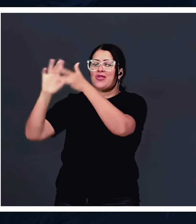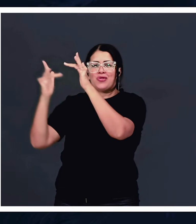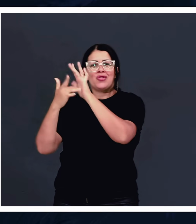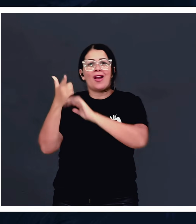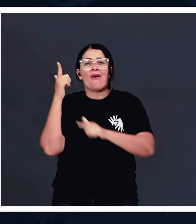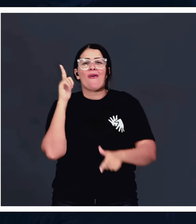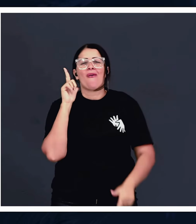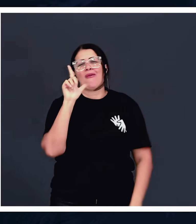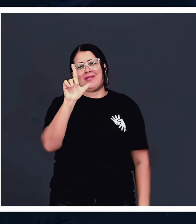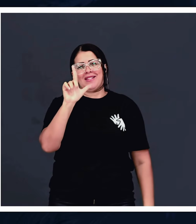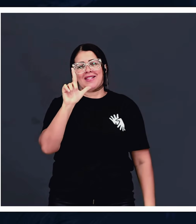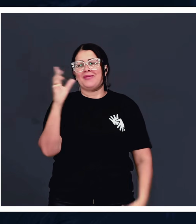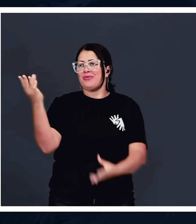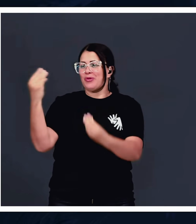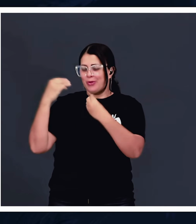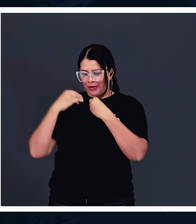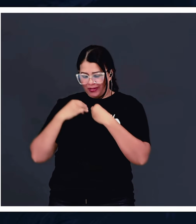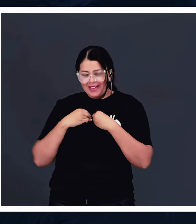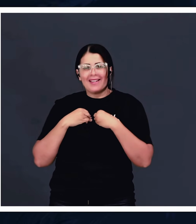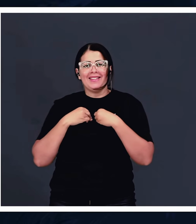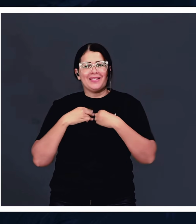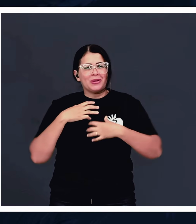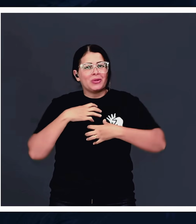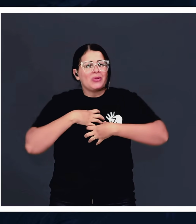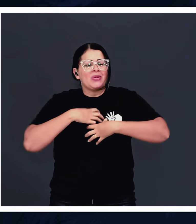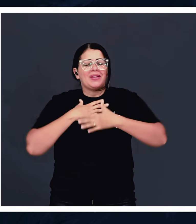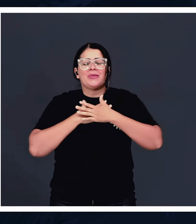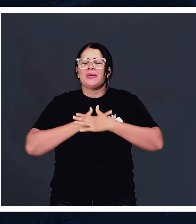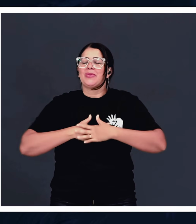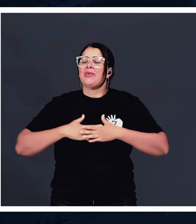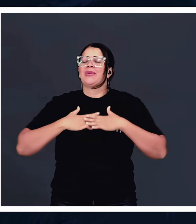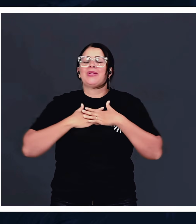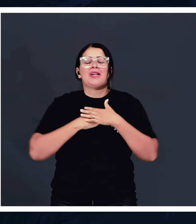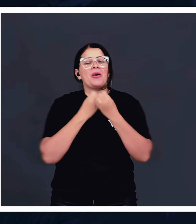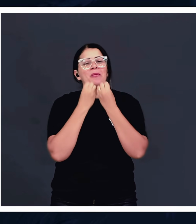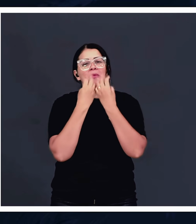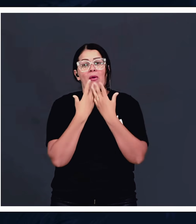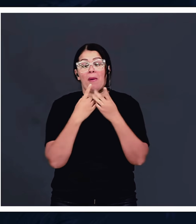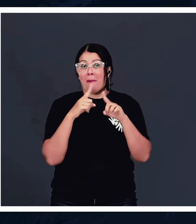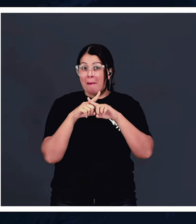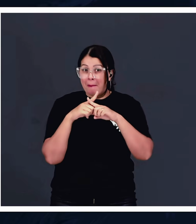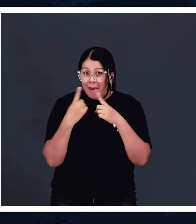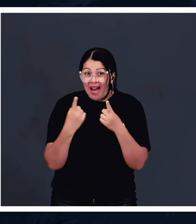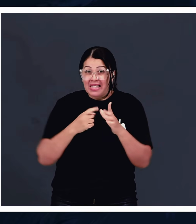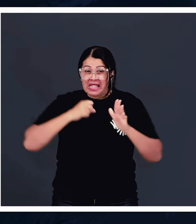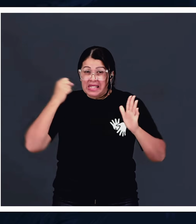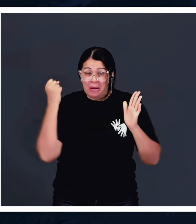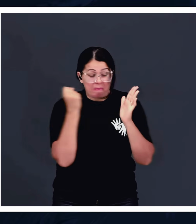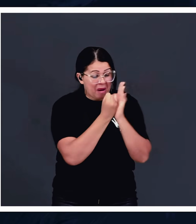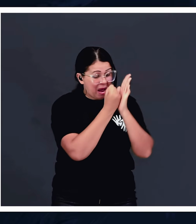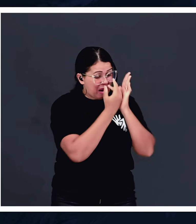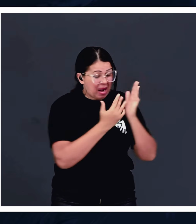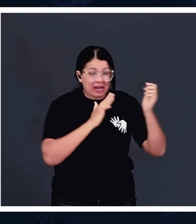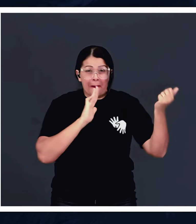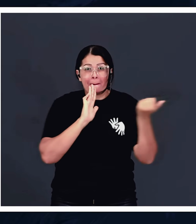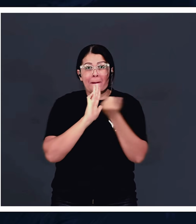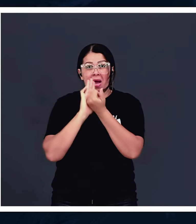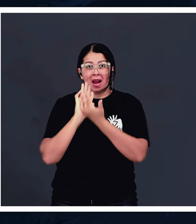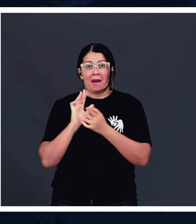essa presença maravilhosa para nós a um preço muito alto. Ele